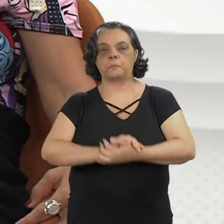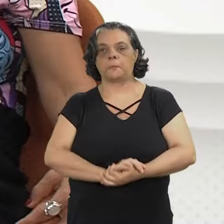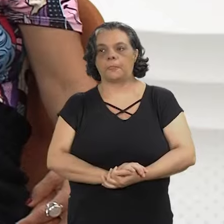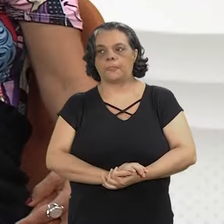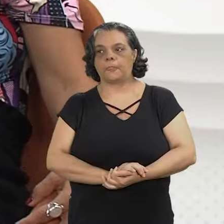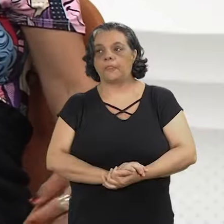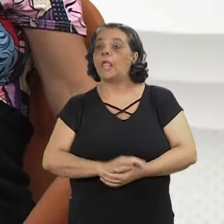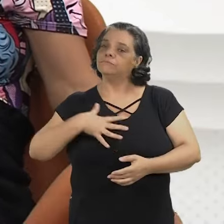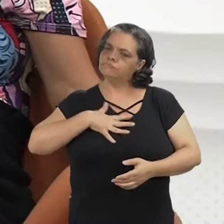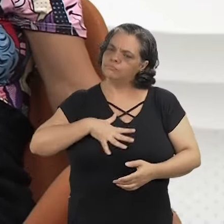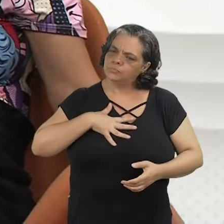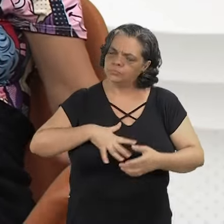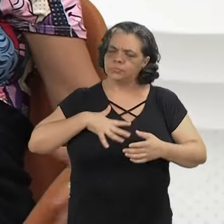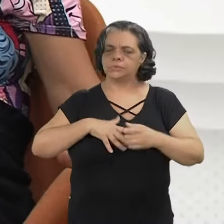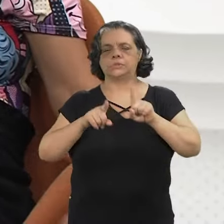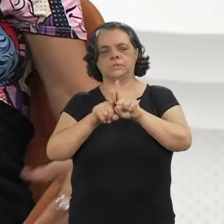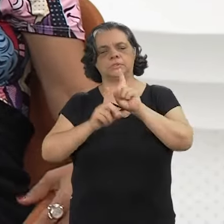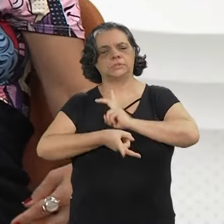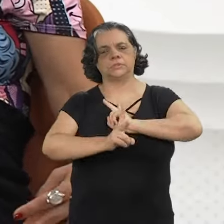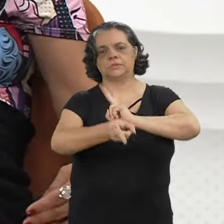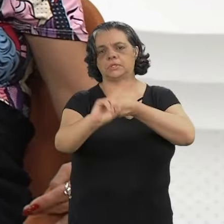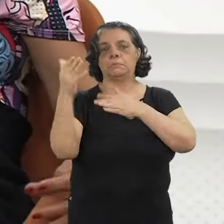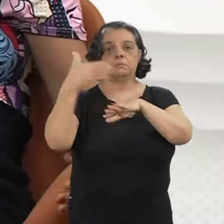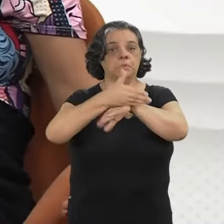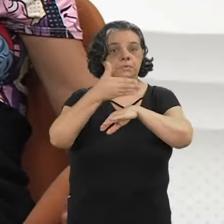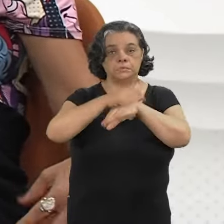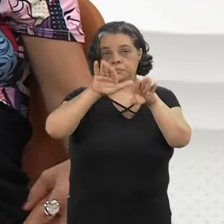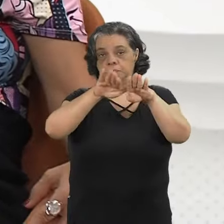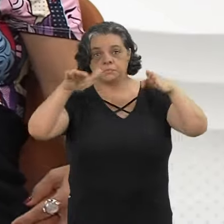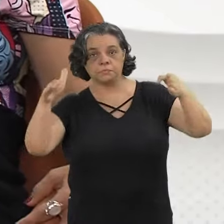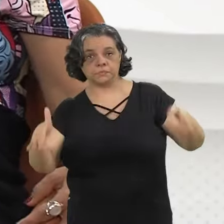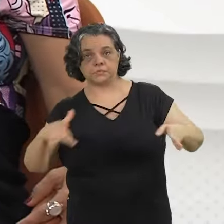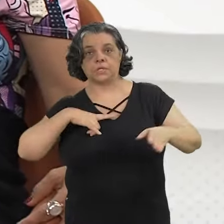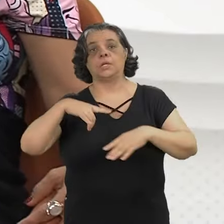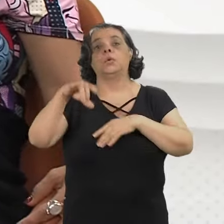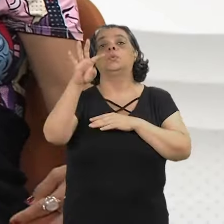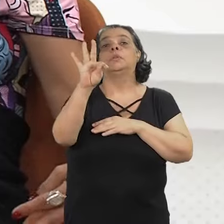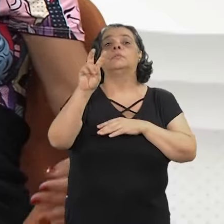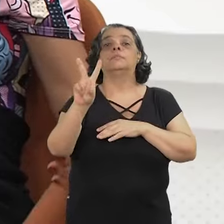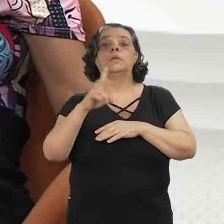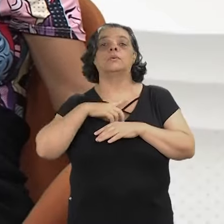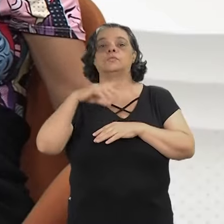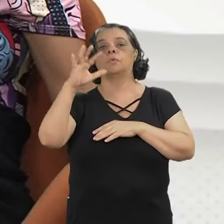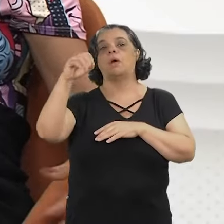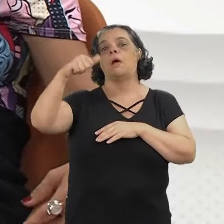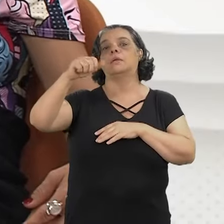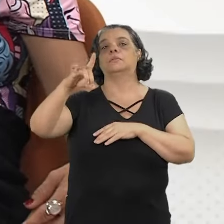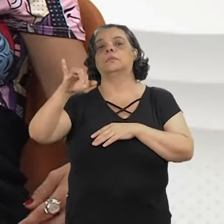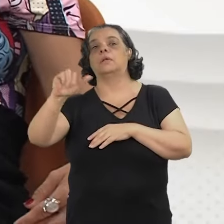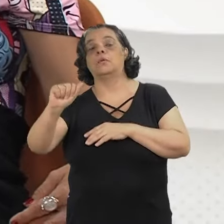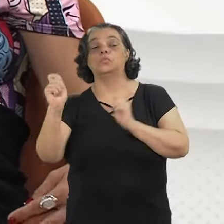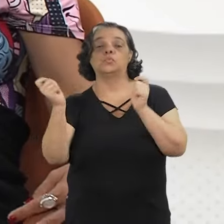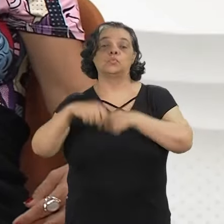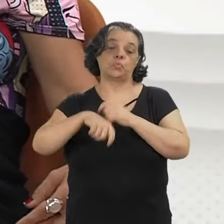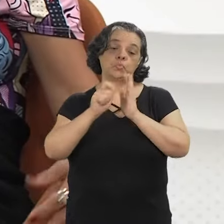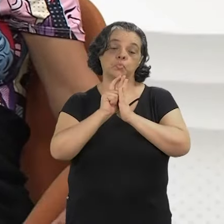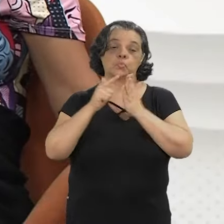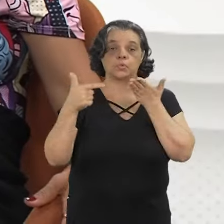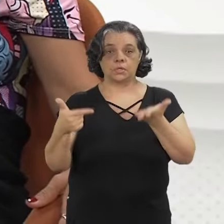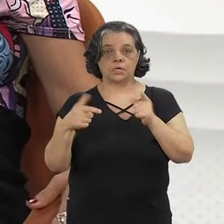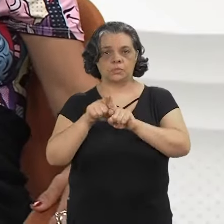Pernambuco sempre um prazer né participar aqui da da bancada do do TV DH eu sou Andreia Trigueiro eu